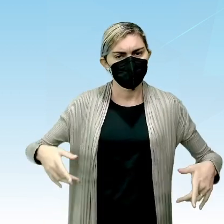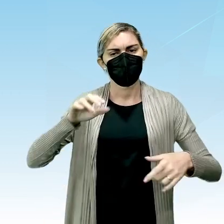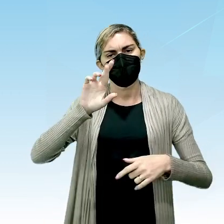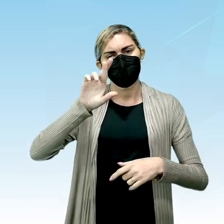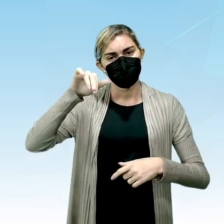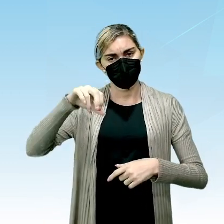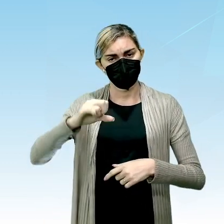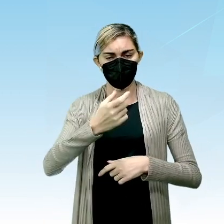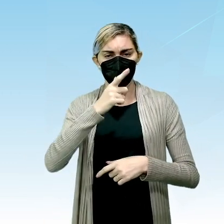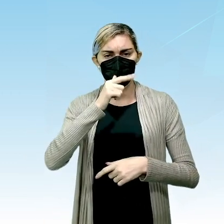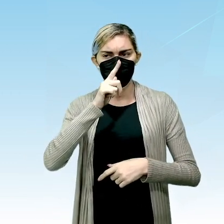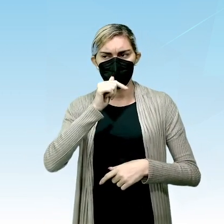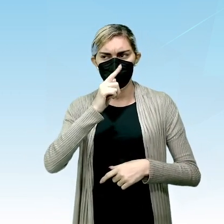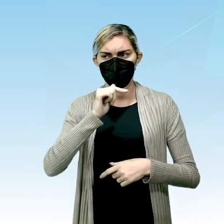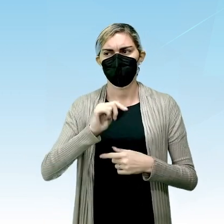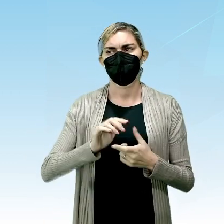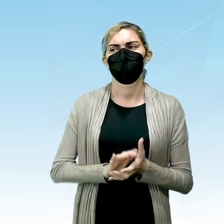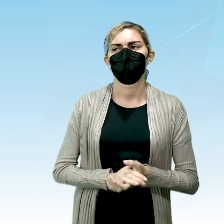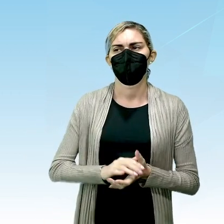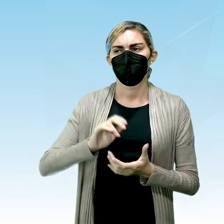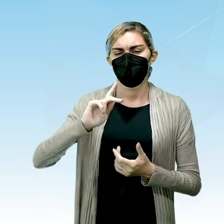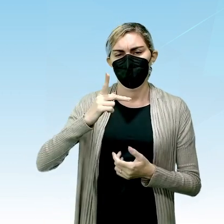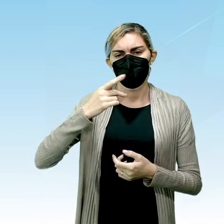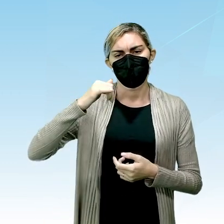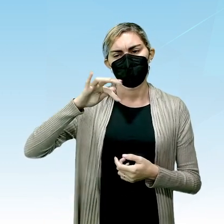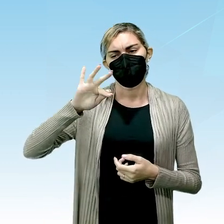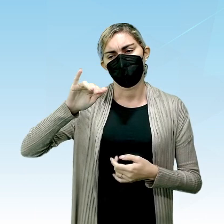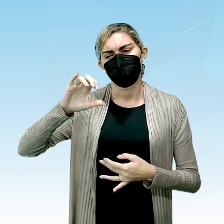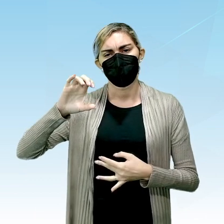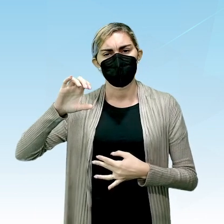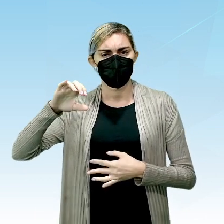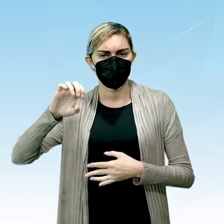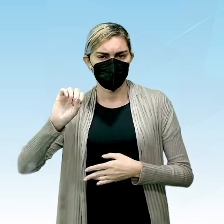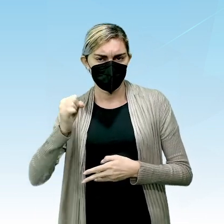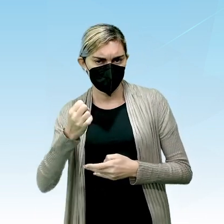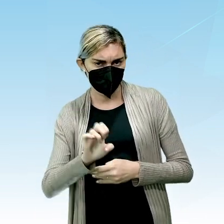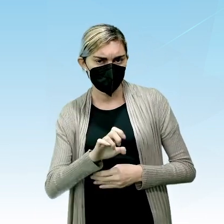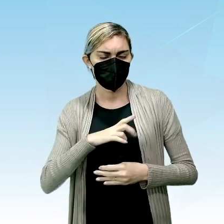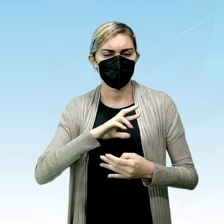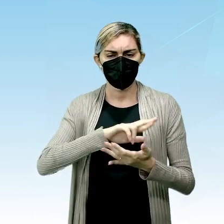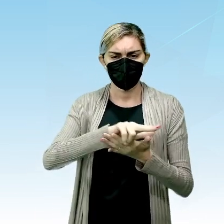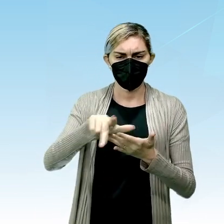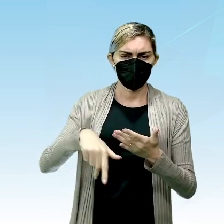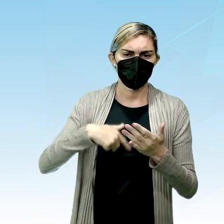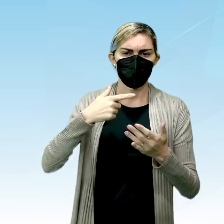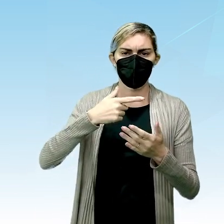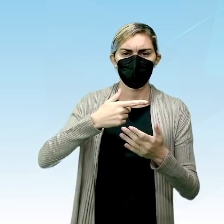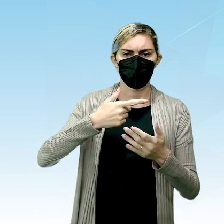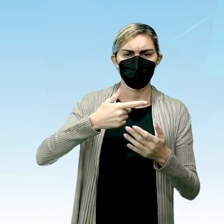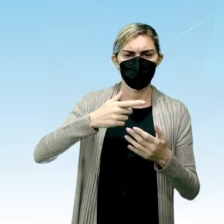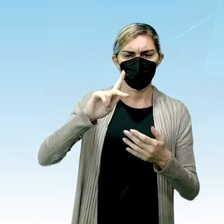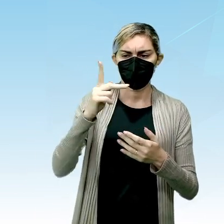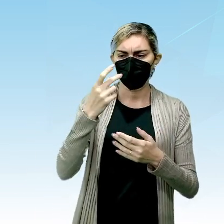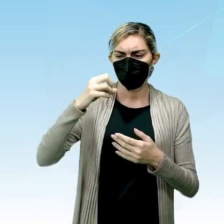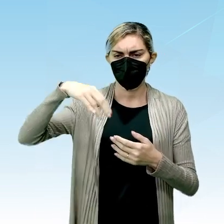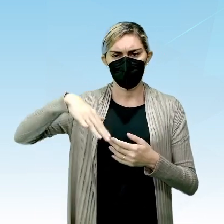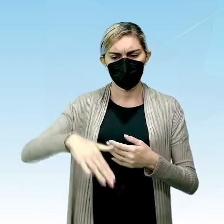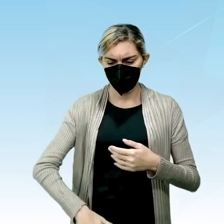hipófise, quando se fala da hipófise, vai produzir diferentes hormônios, como o hormônio do crescimento e